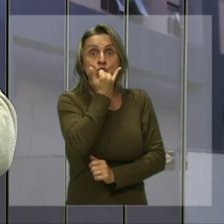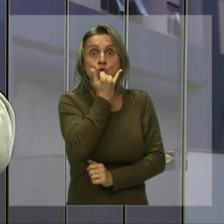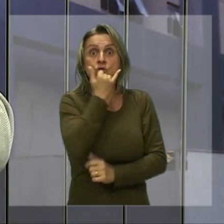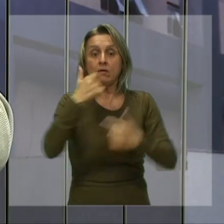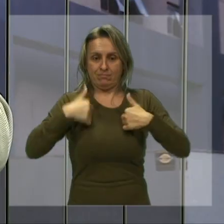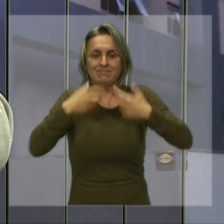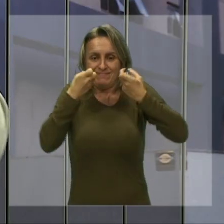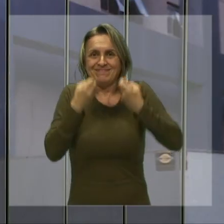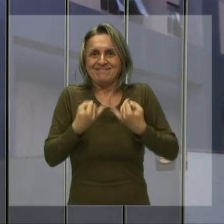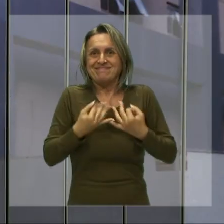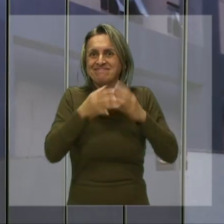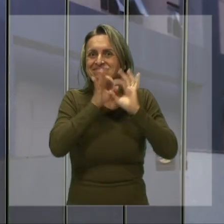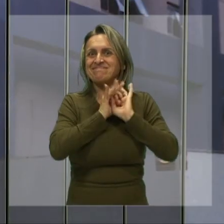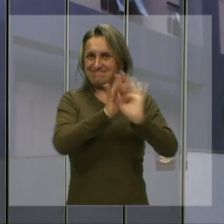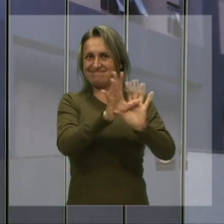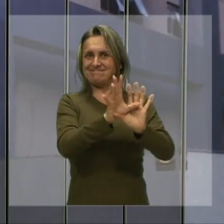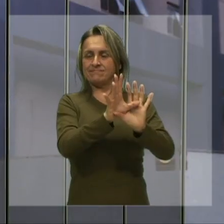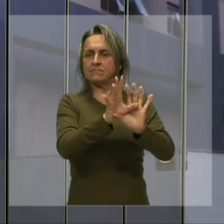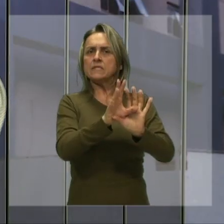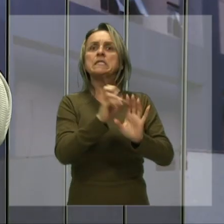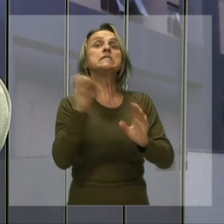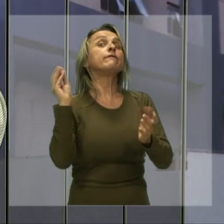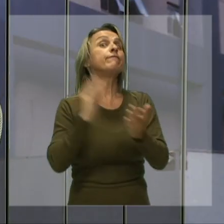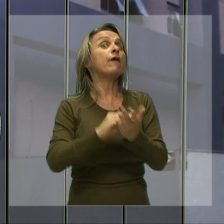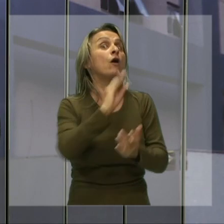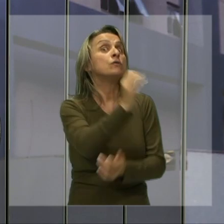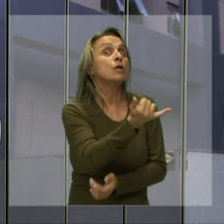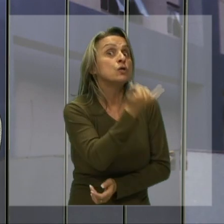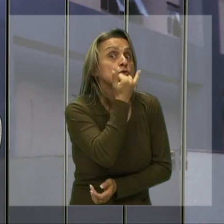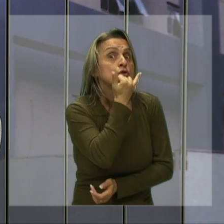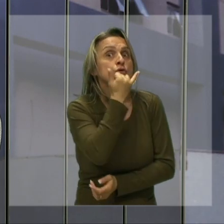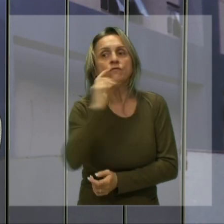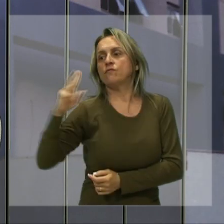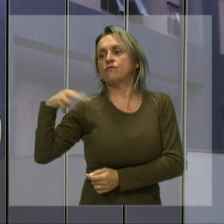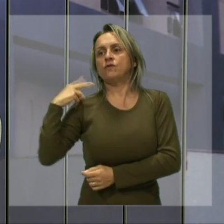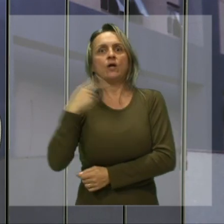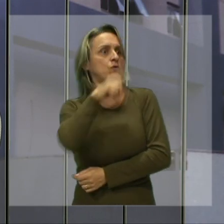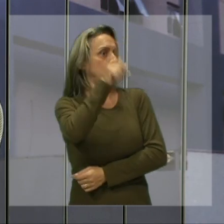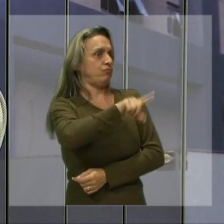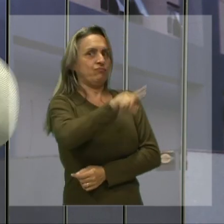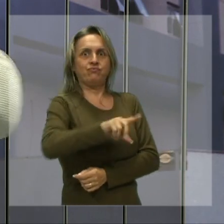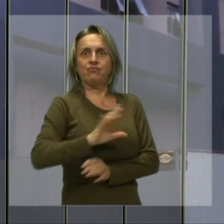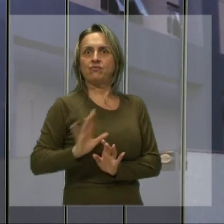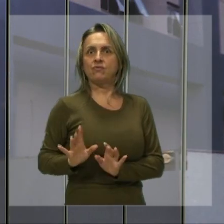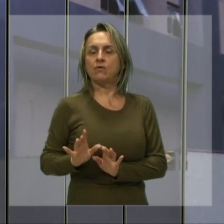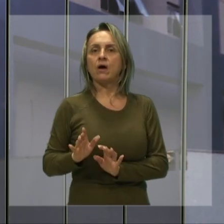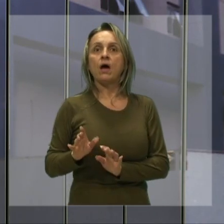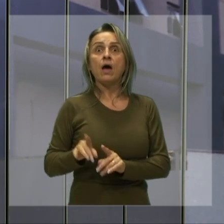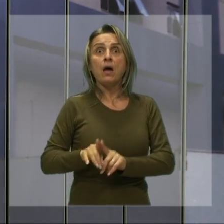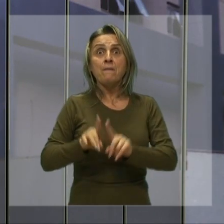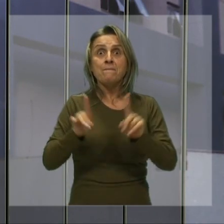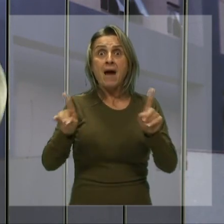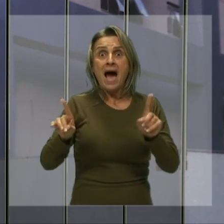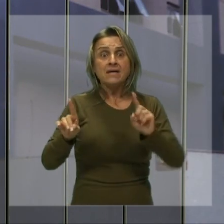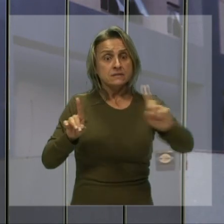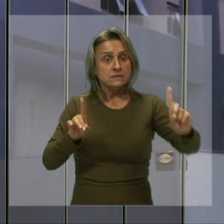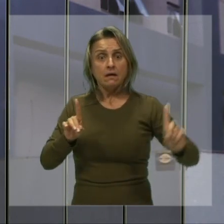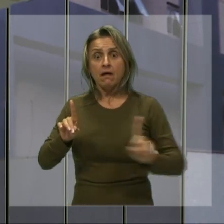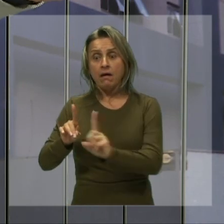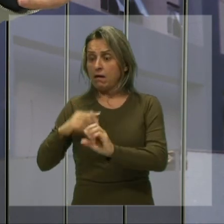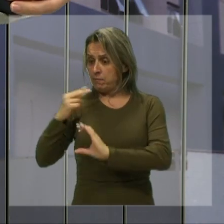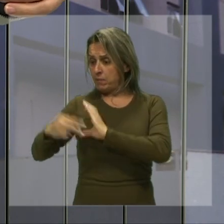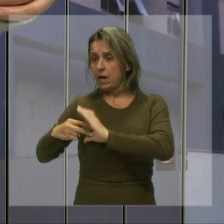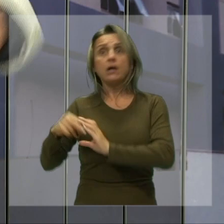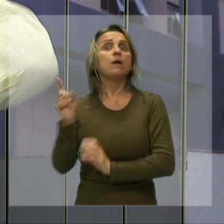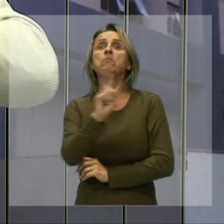vamos votar favorável. Não justificou, então não vamos autorizar. Entendeu? Agora, se isso não passa pela Câmara, se é